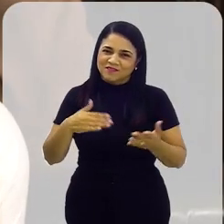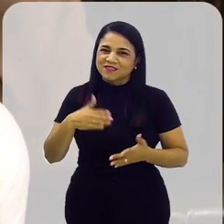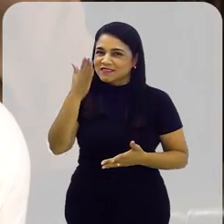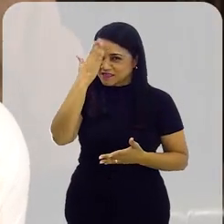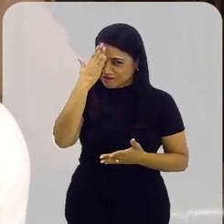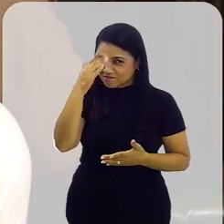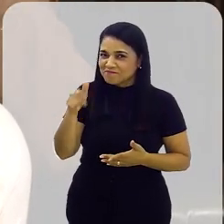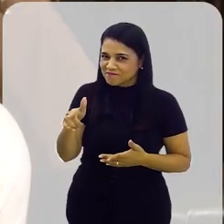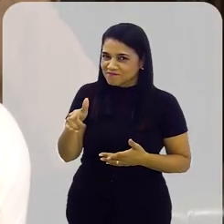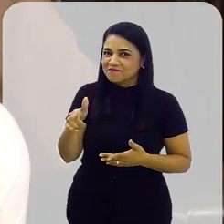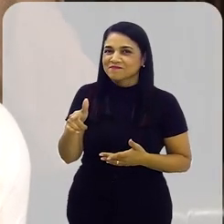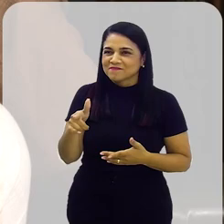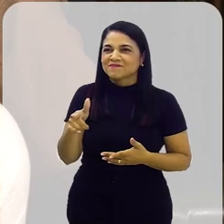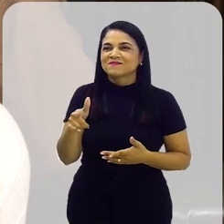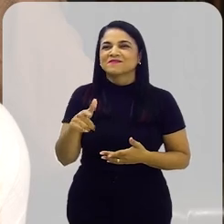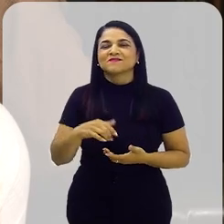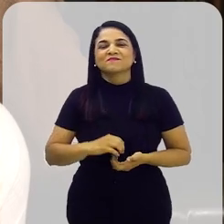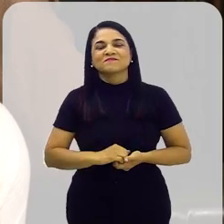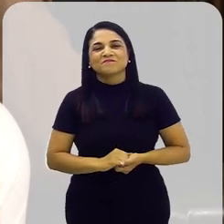passado.